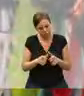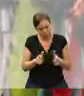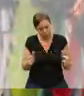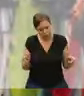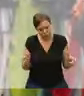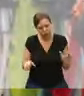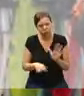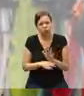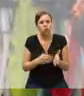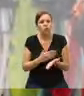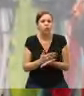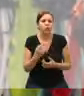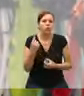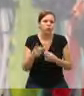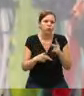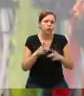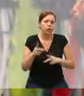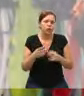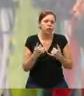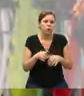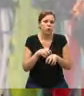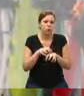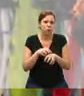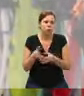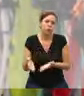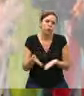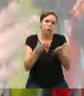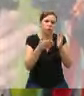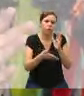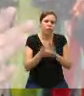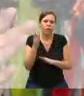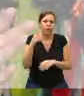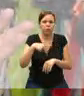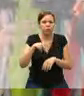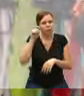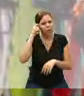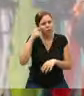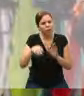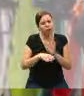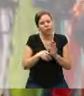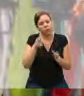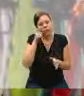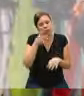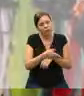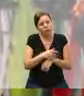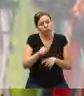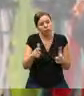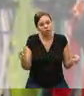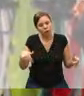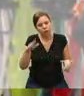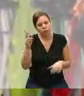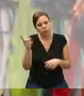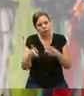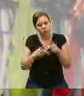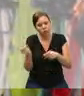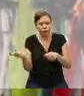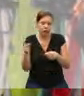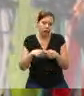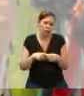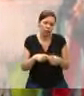A gente começou com algumas caravanas e isso vem crescido cada vez mais. Cada caravaneiro que